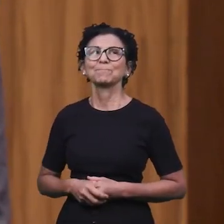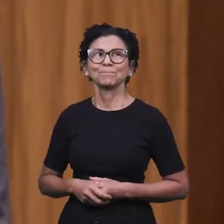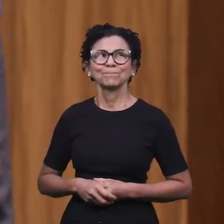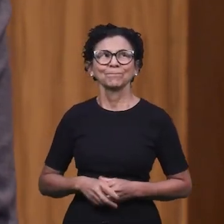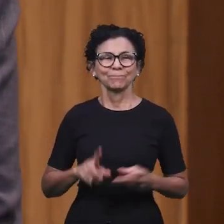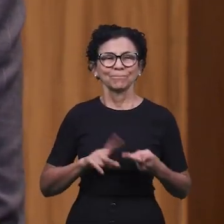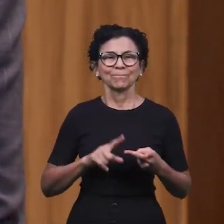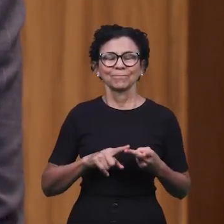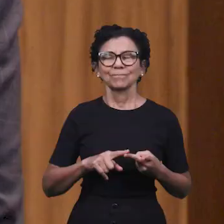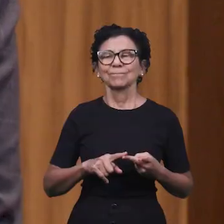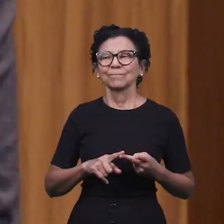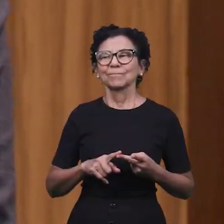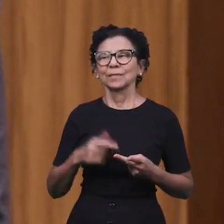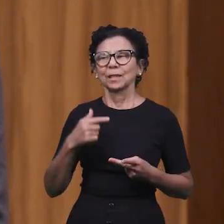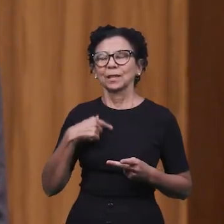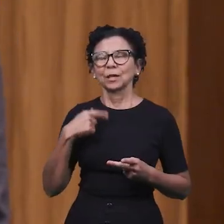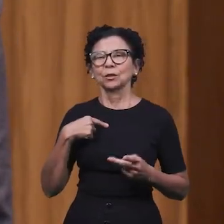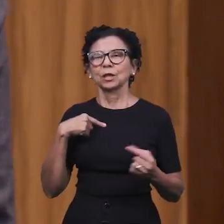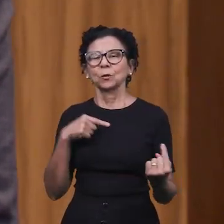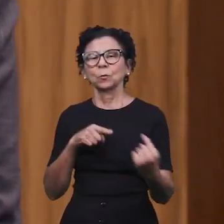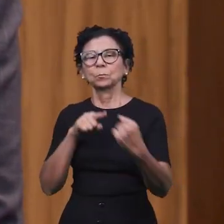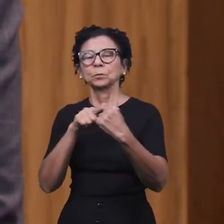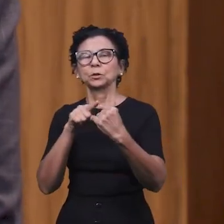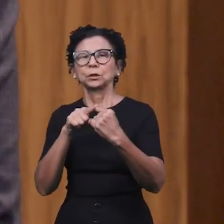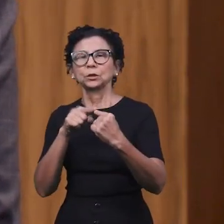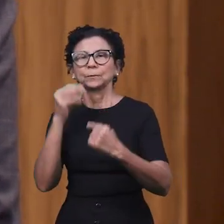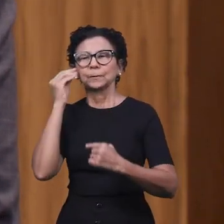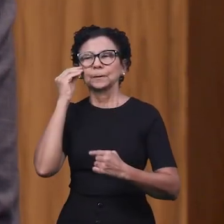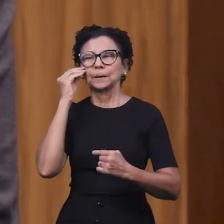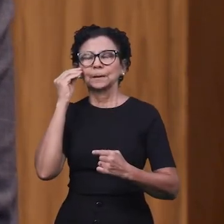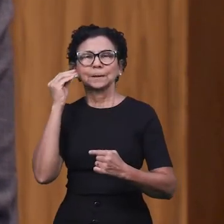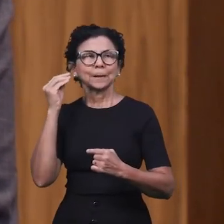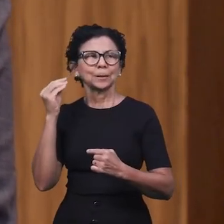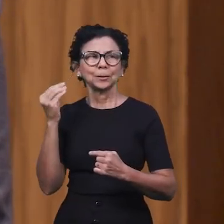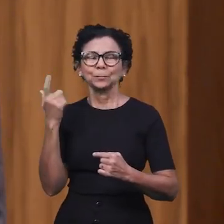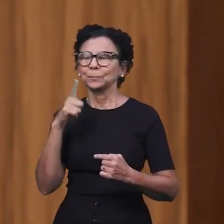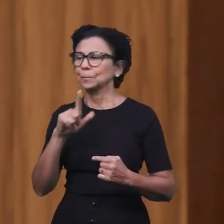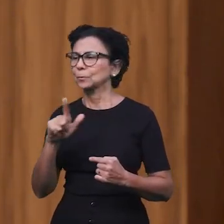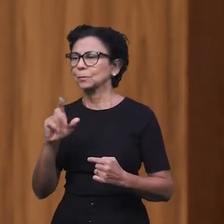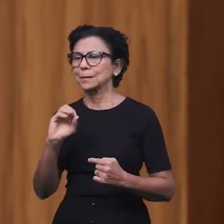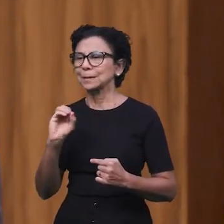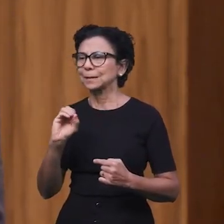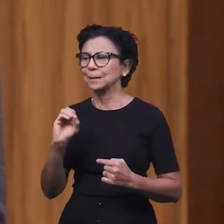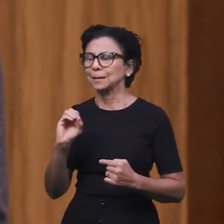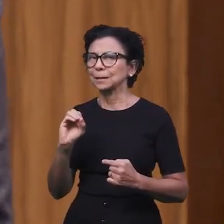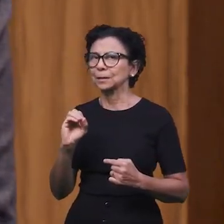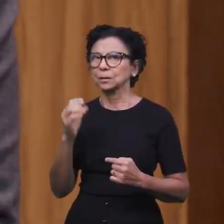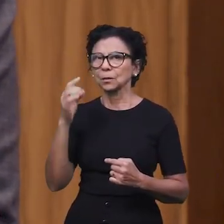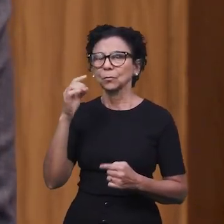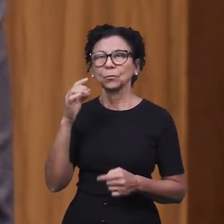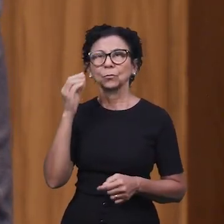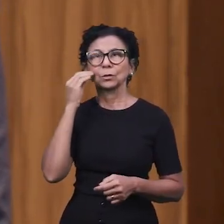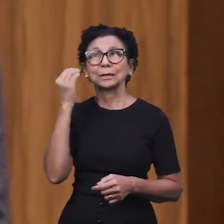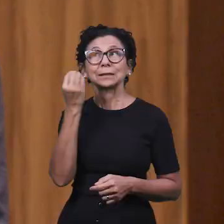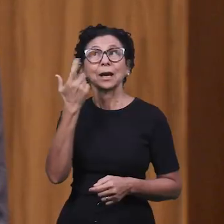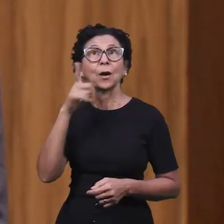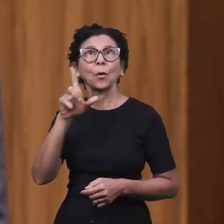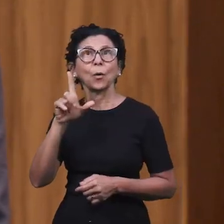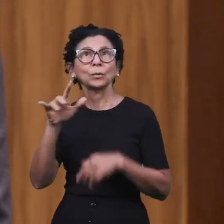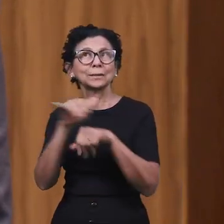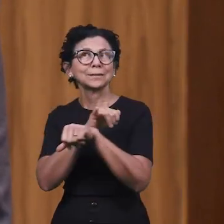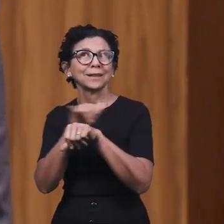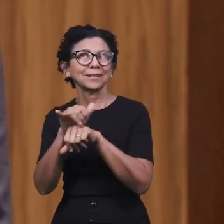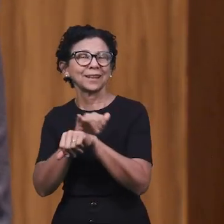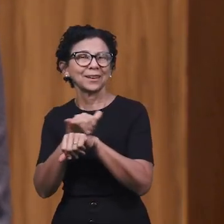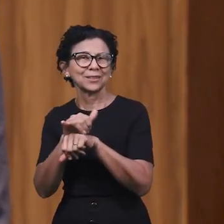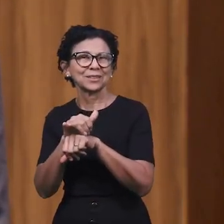Eu sei aonde eu quero chegar. Tentei uma forma de chegar, não consegui, vou tentar outra. Não é a mesma. Certo. Isso é